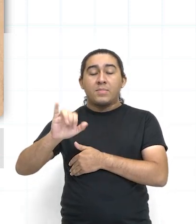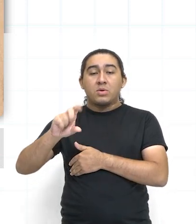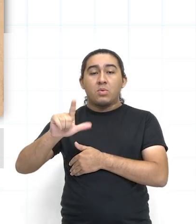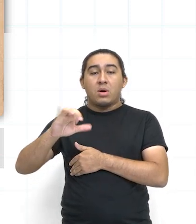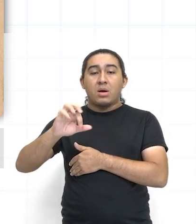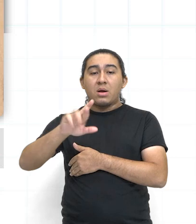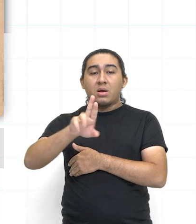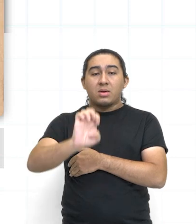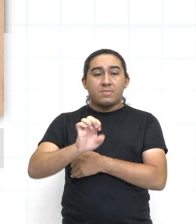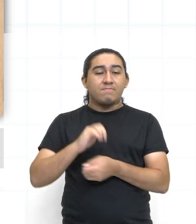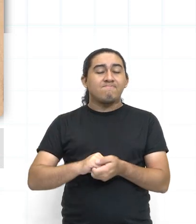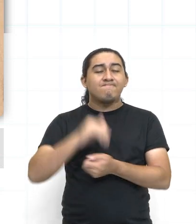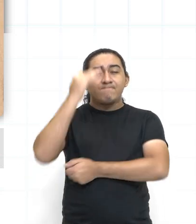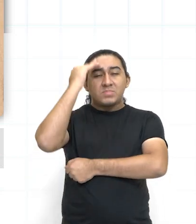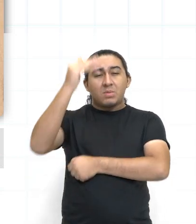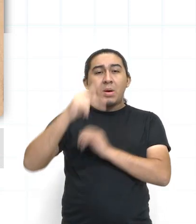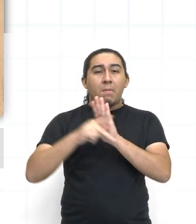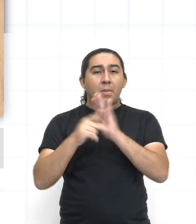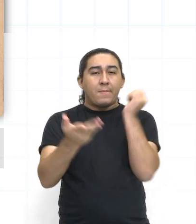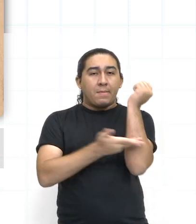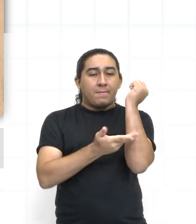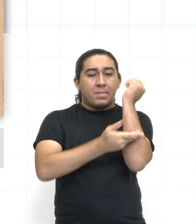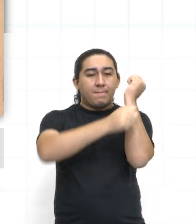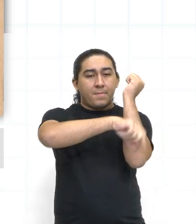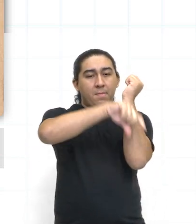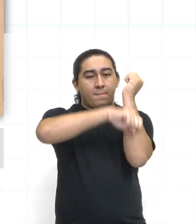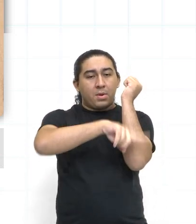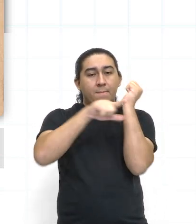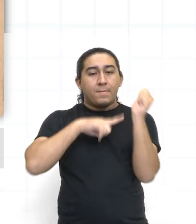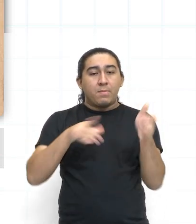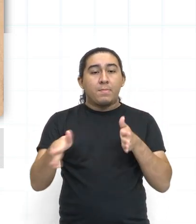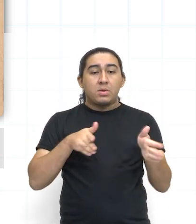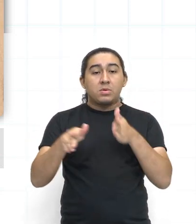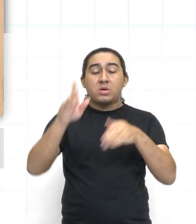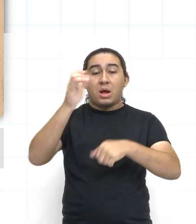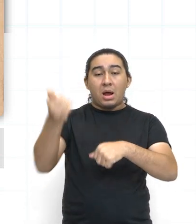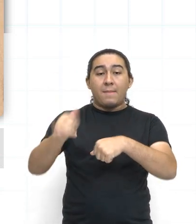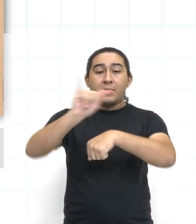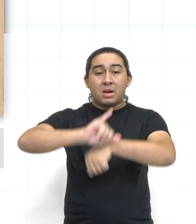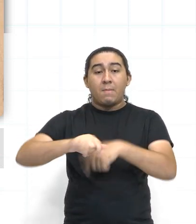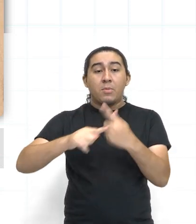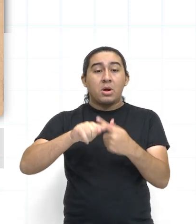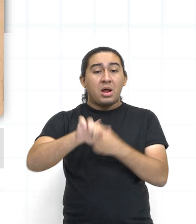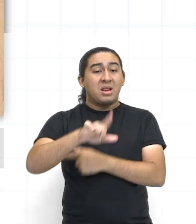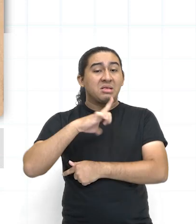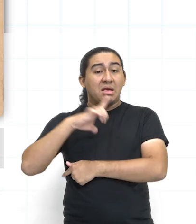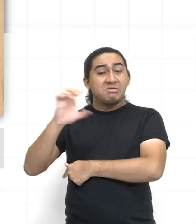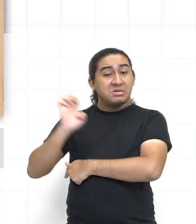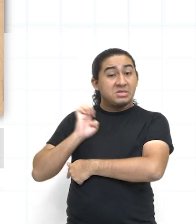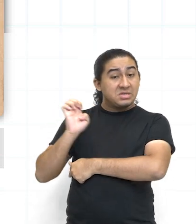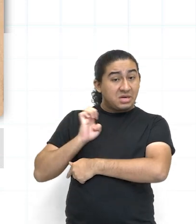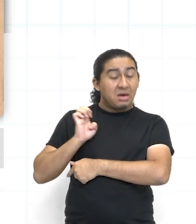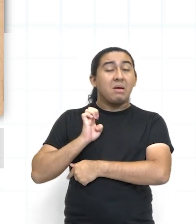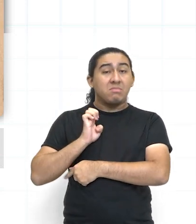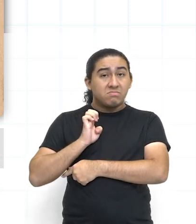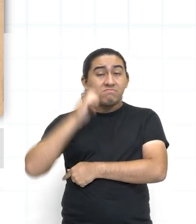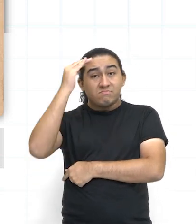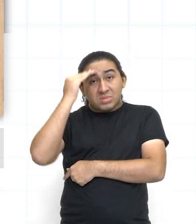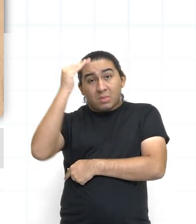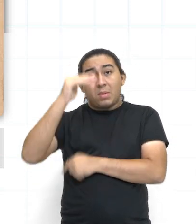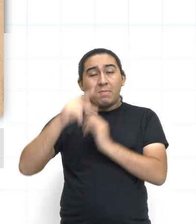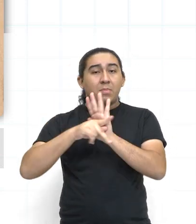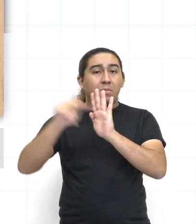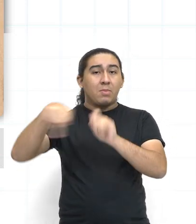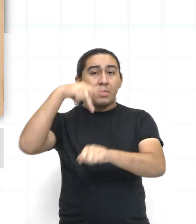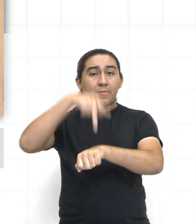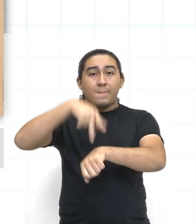a inauguração marcou o ponto alto da era da borracha em Manaus, quando a cidade era uma das mais ricas